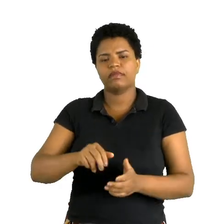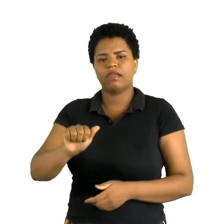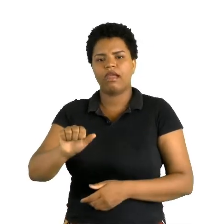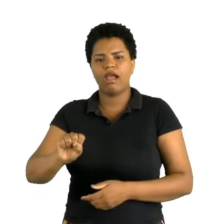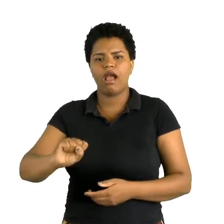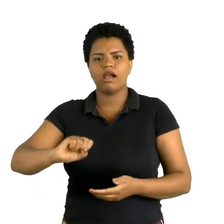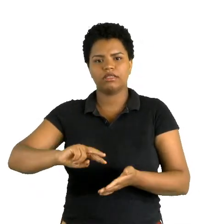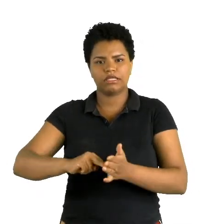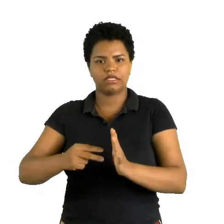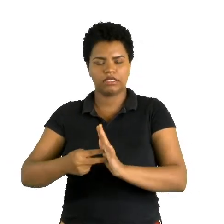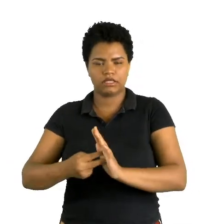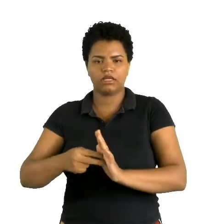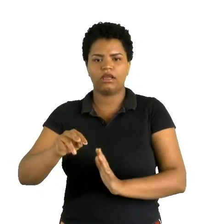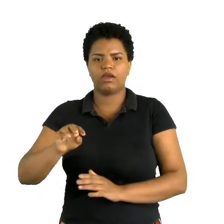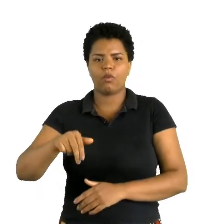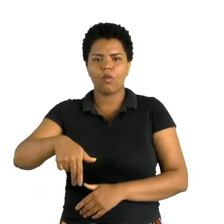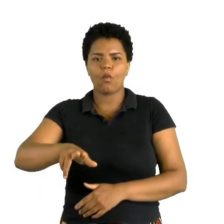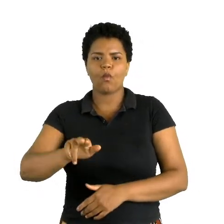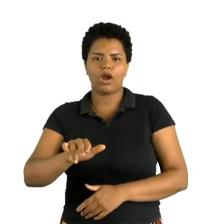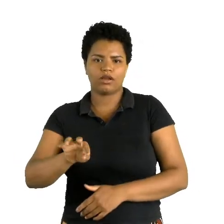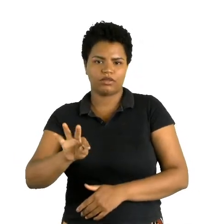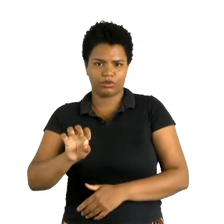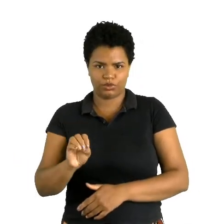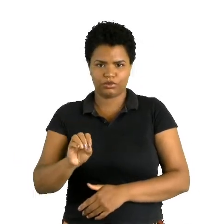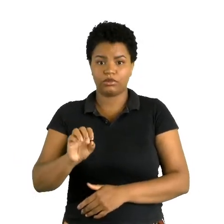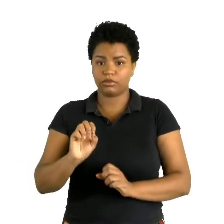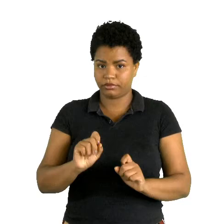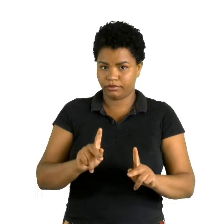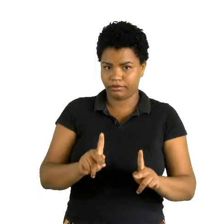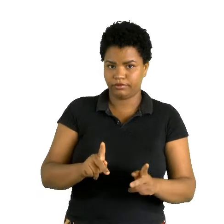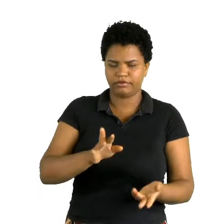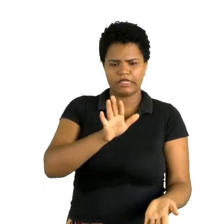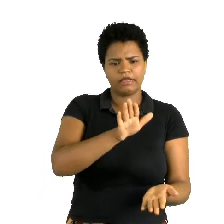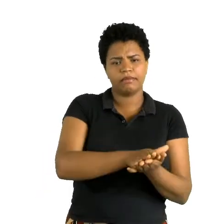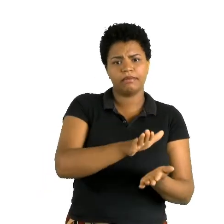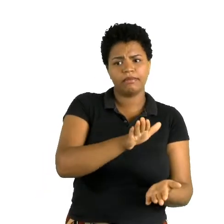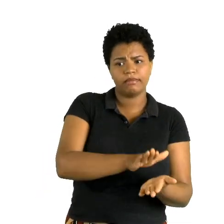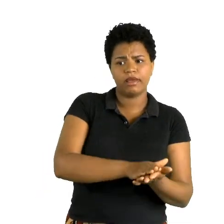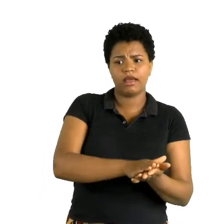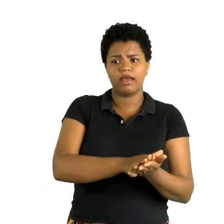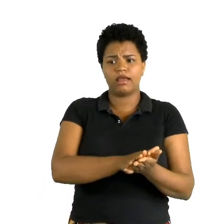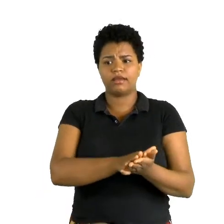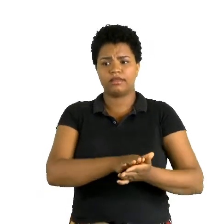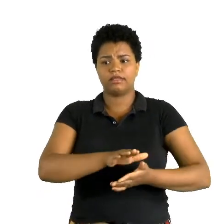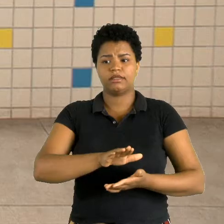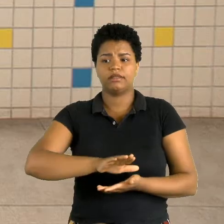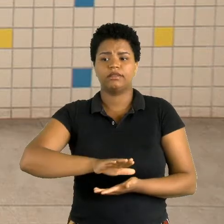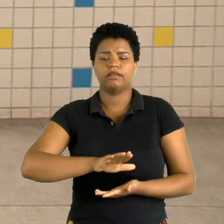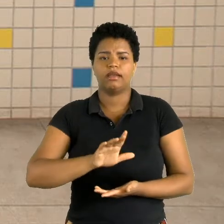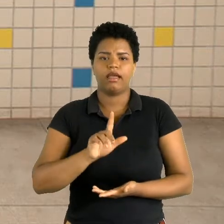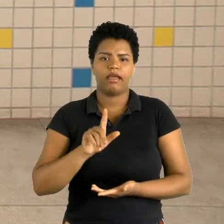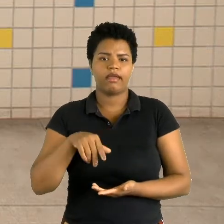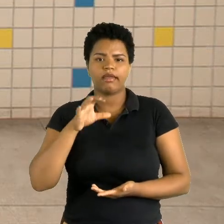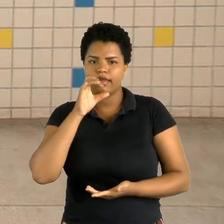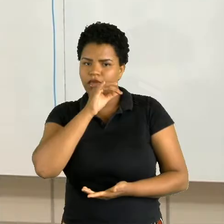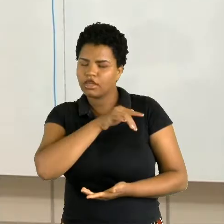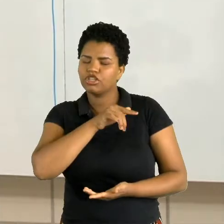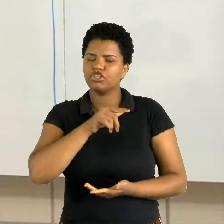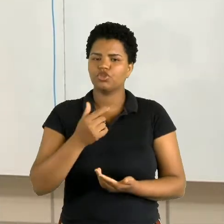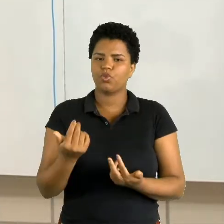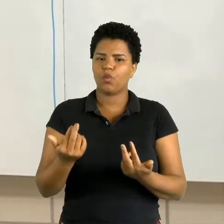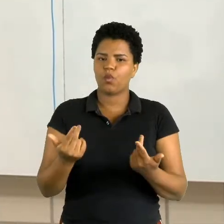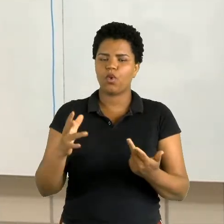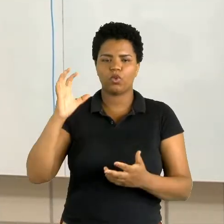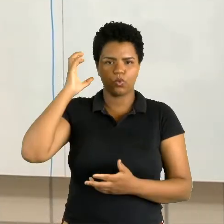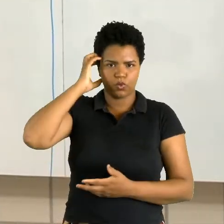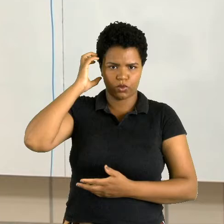aí em destaque, o quanto. Ok, guys? Palmas is hot as Cuiabá. Não é simples? Eu não falei que era